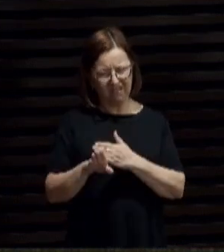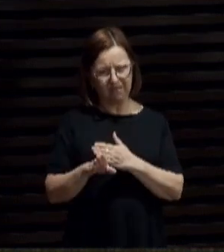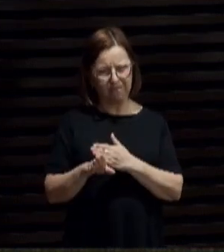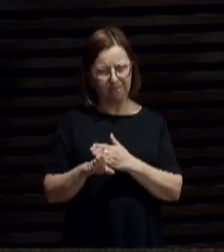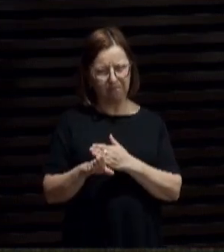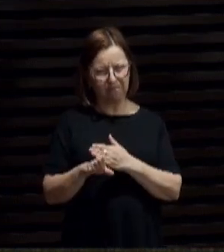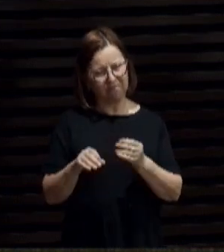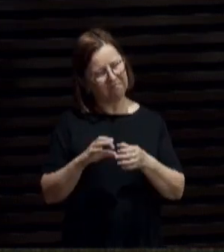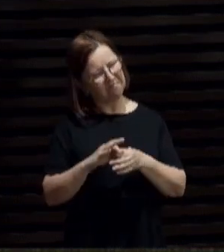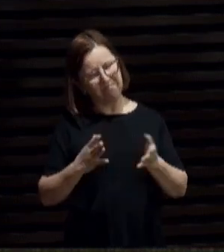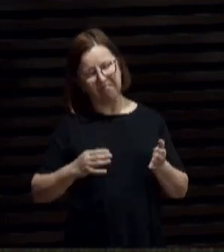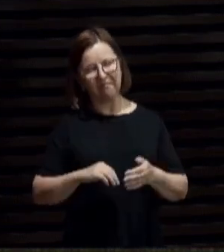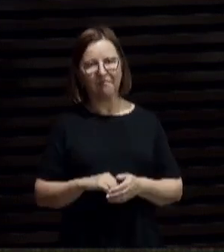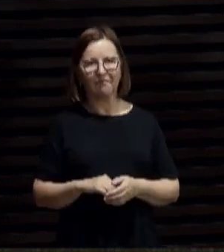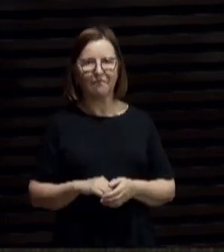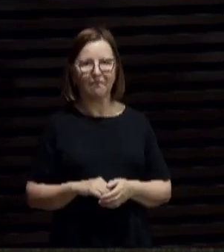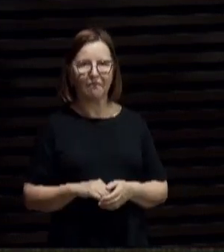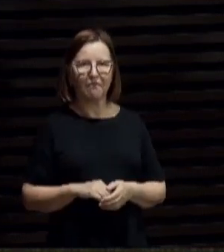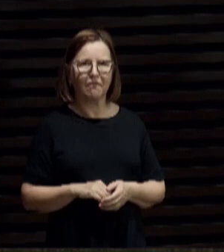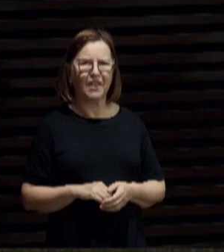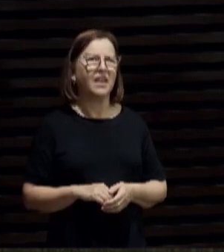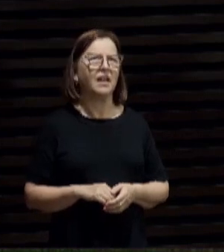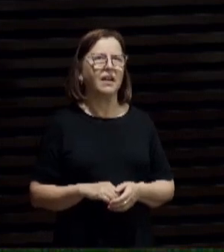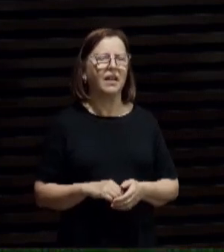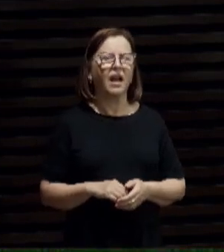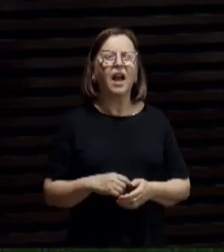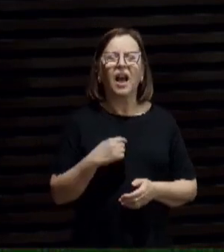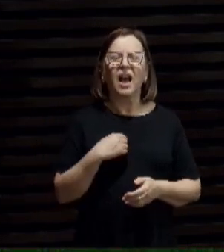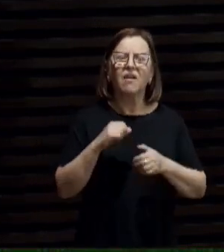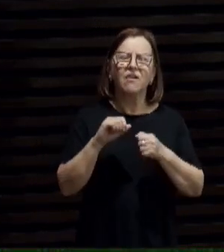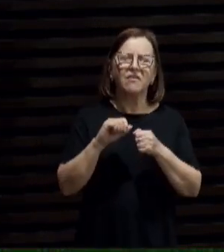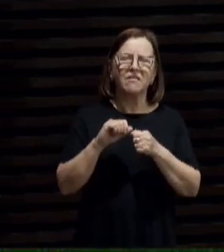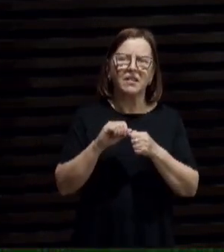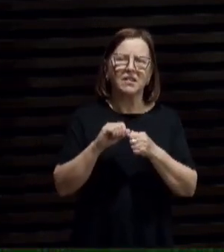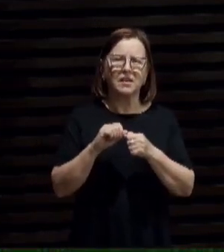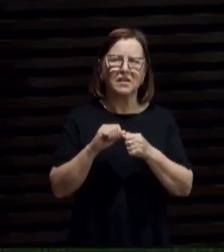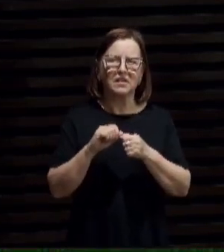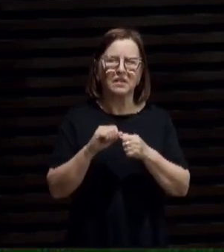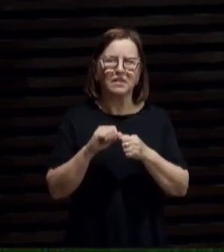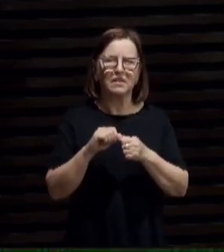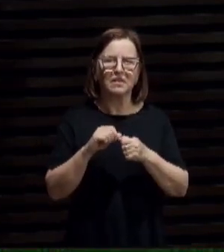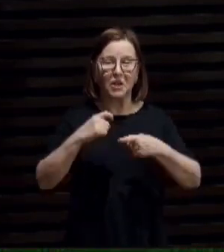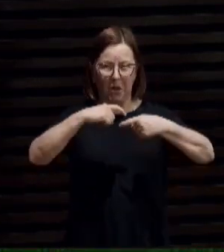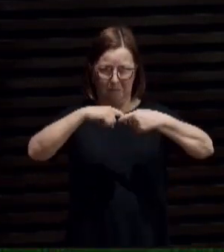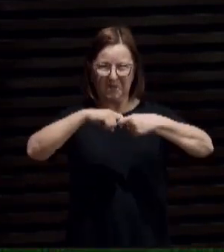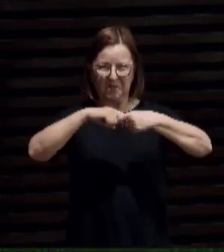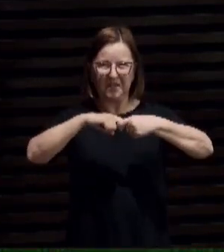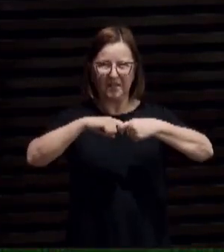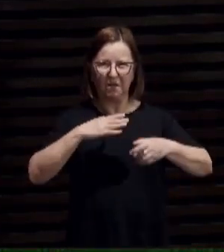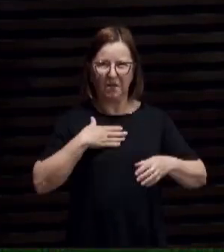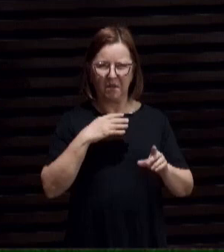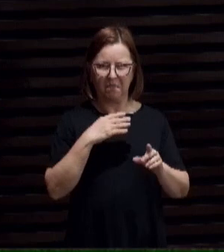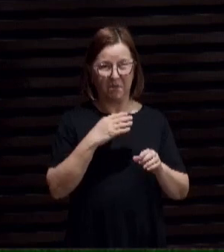Ok. E ainda vou o seguinte, eu vou montar uma companhia de pesca aqui com os meus companheiros de pescaria do passado e nós vamos